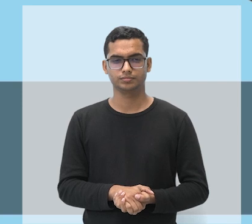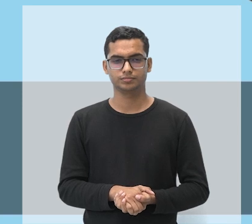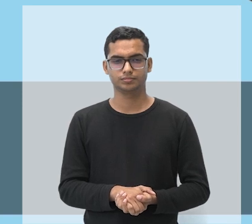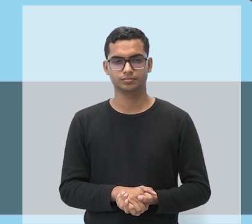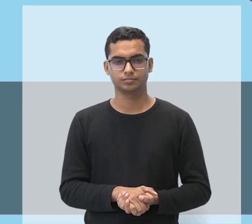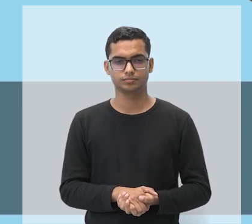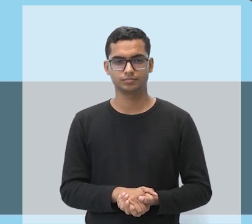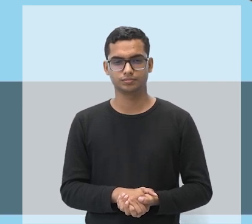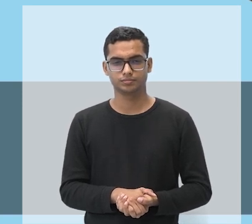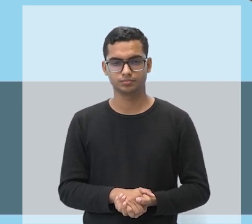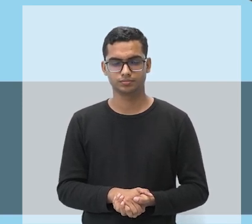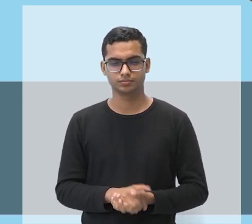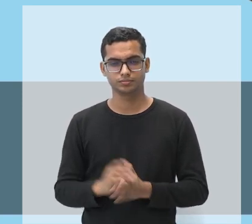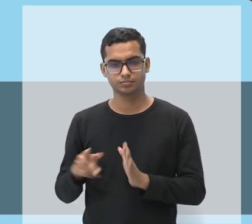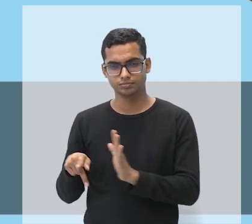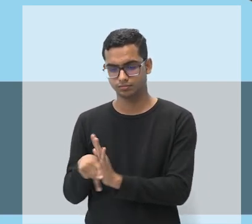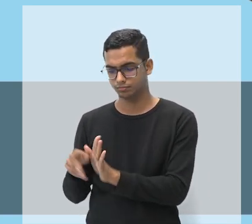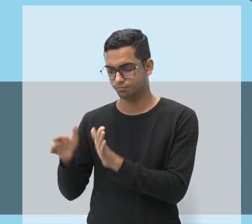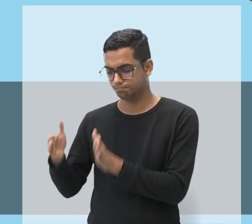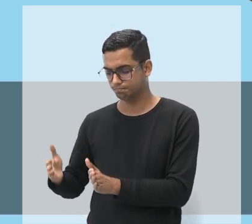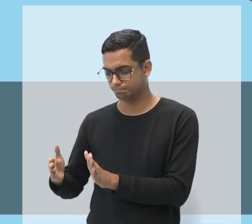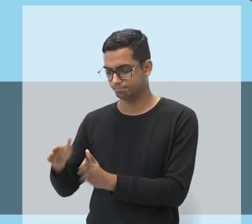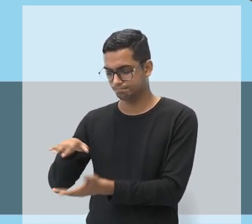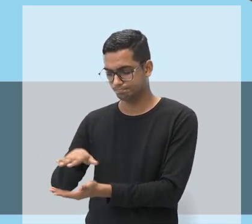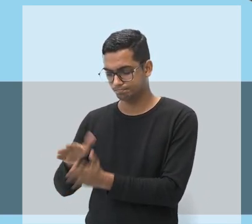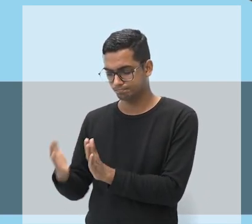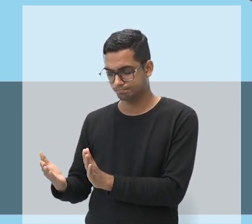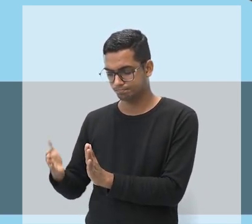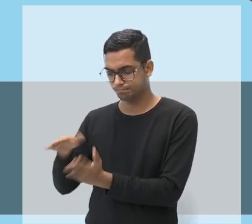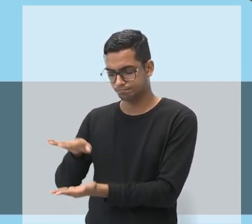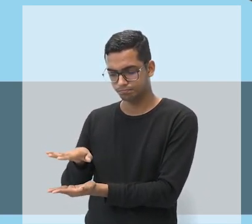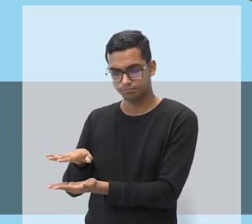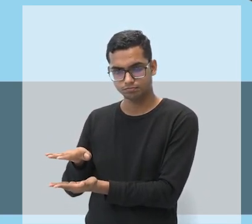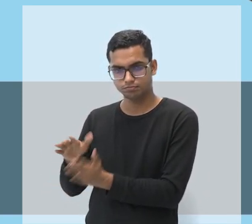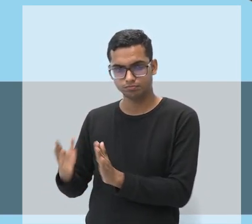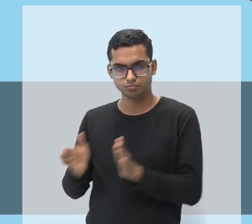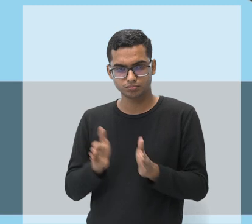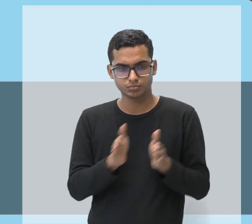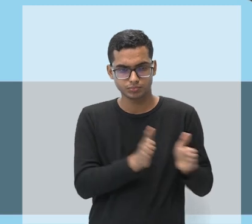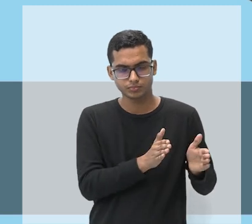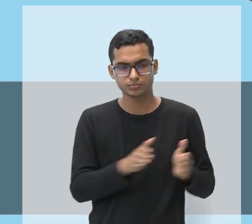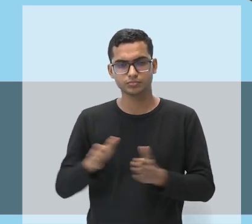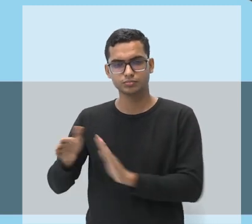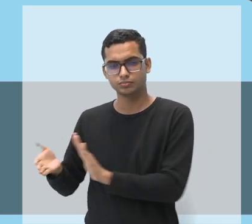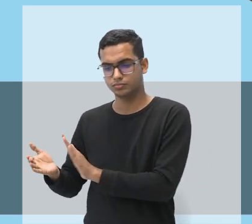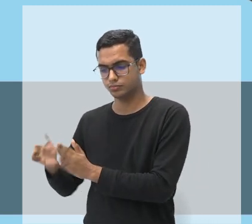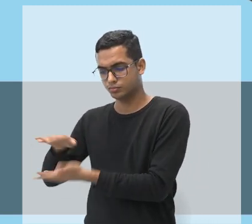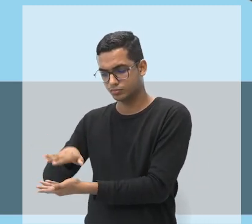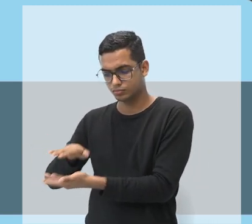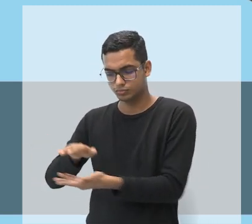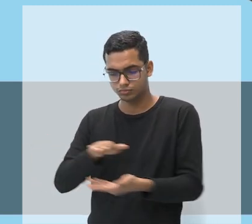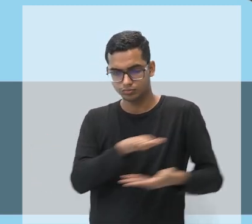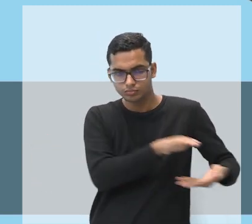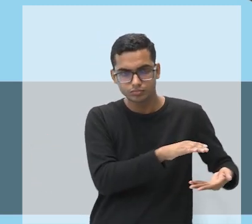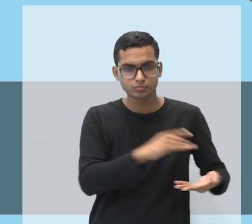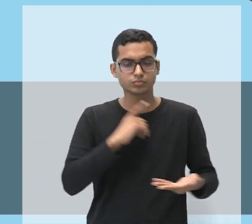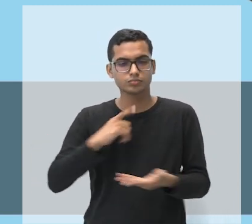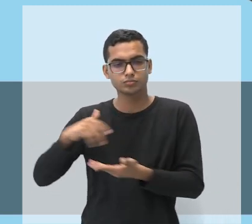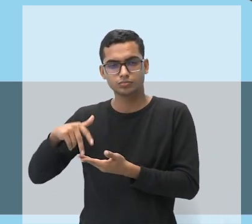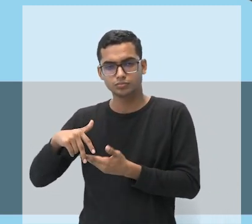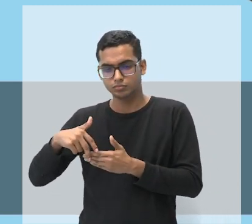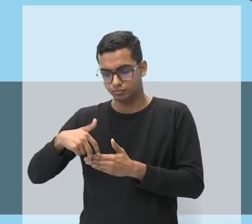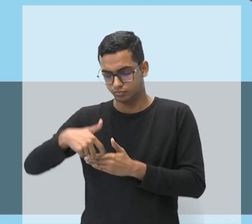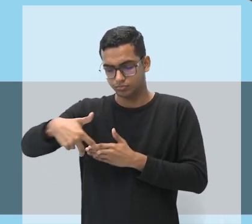nós temos aí blocos de largada, tá? Esses blocos de largada, que é da onde os nossos atletas saem nas